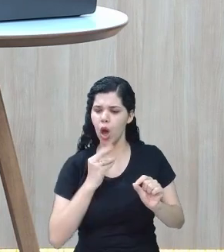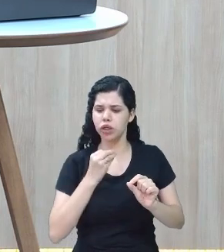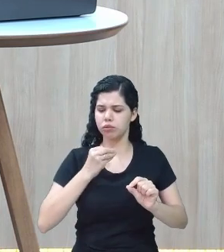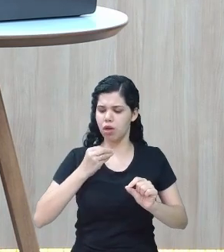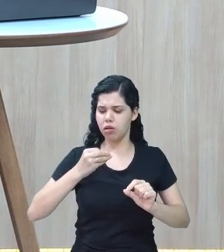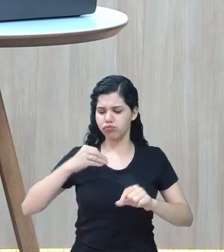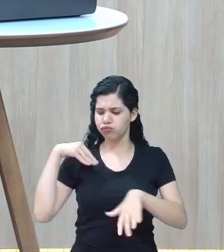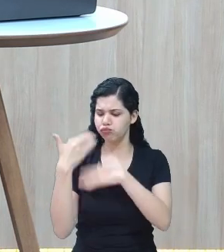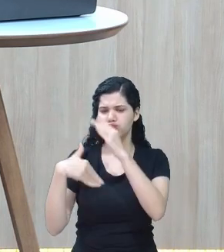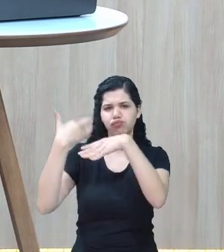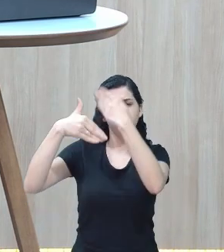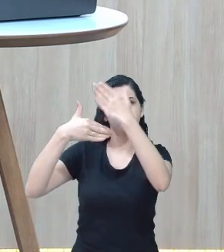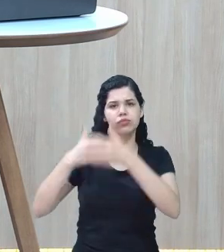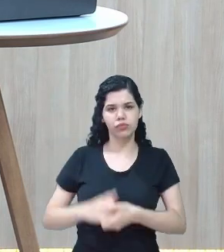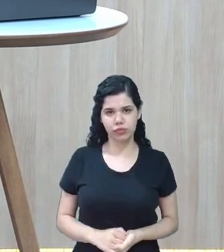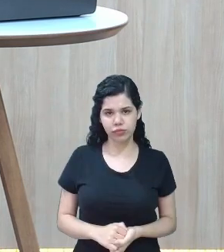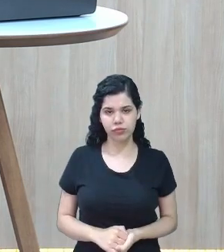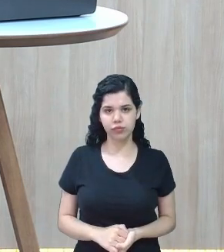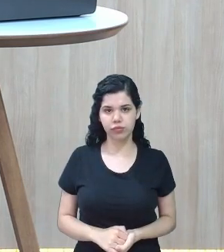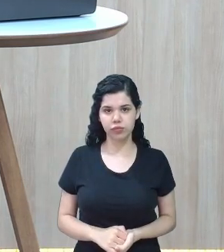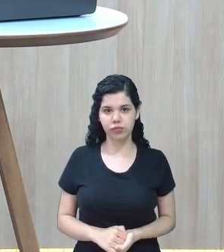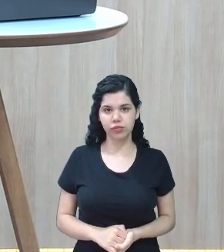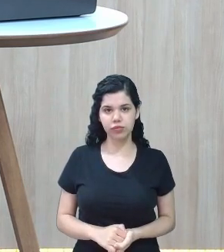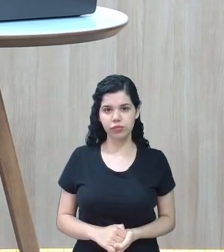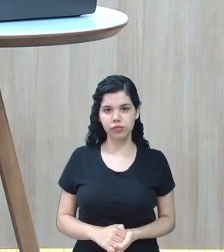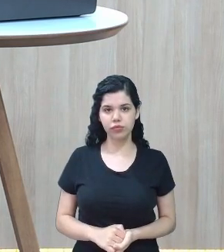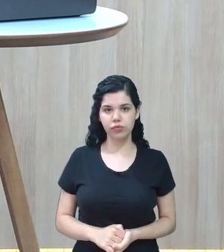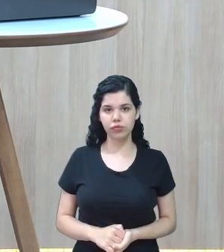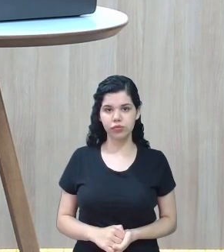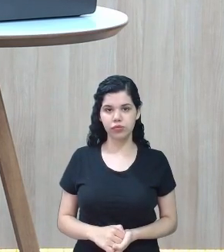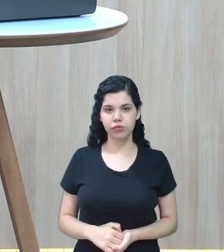conhecimento, né, de construção de conhecimento.